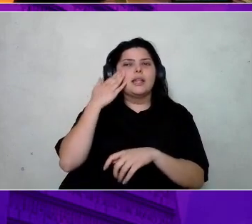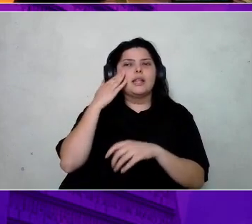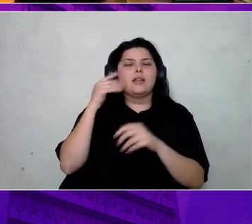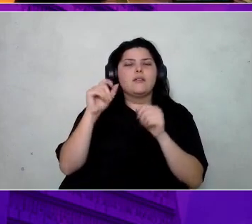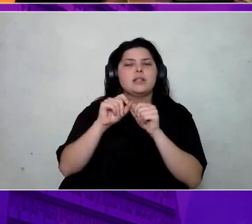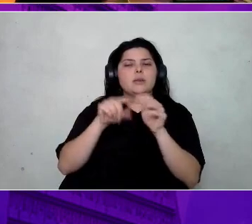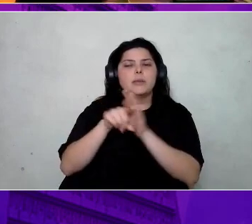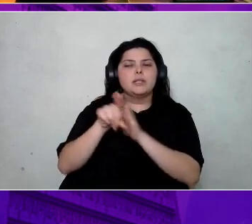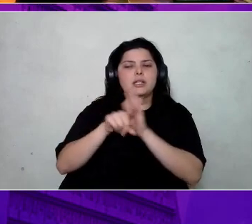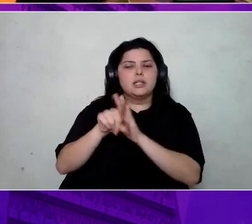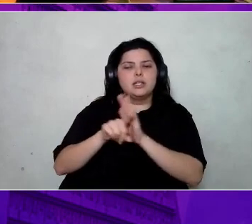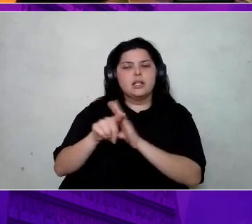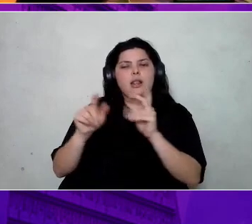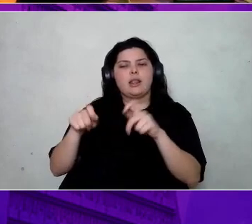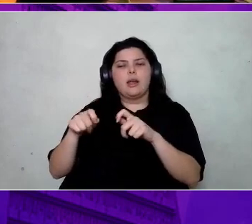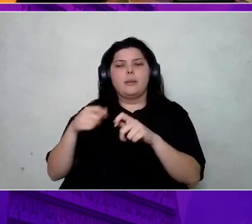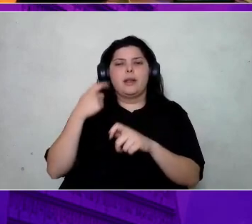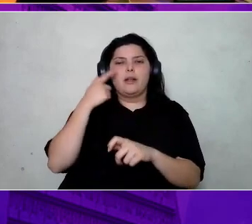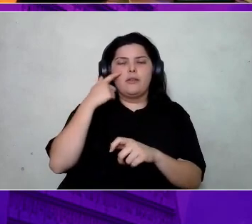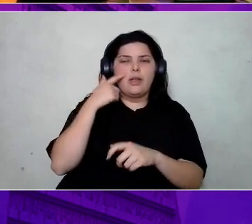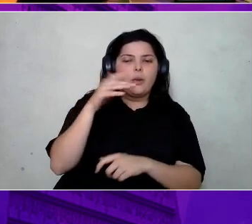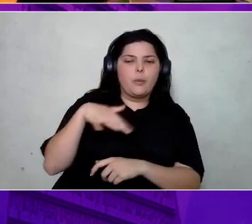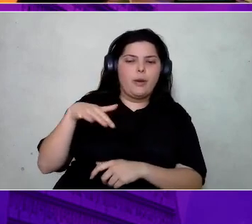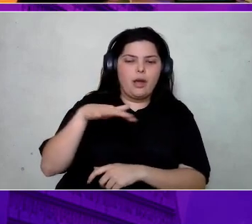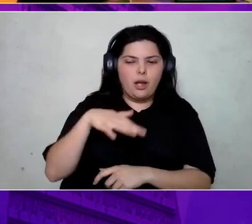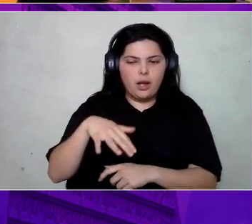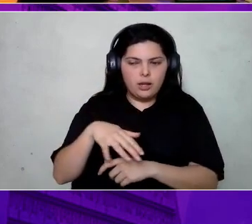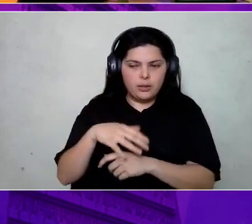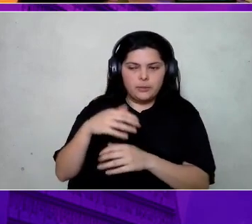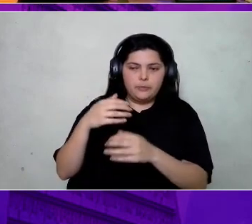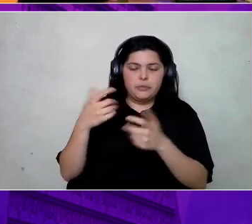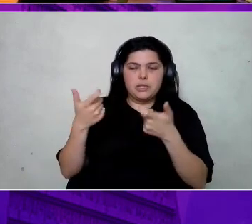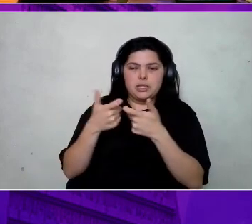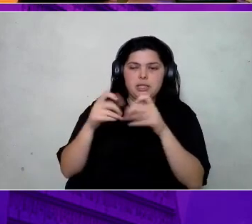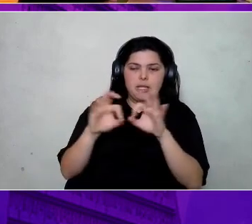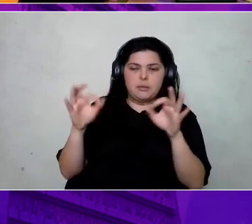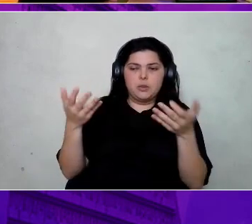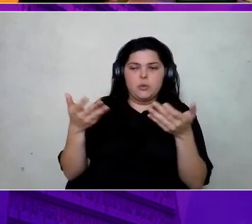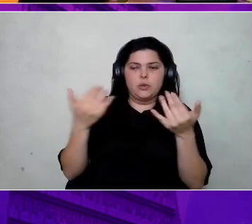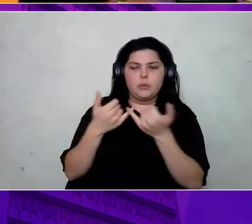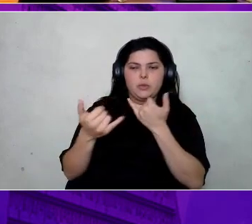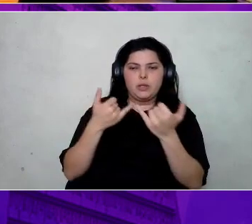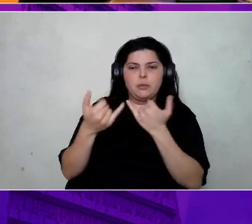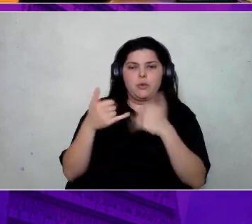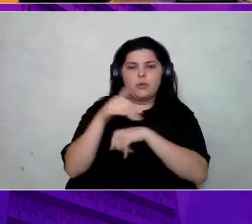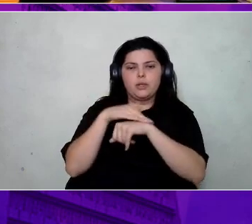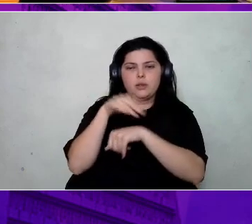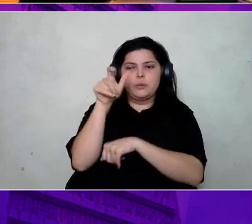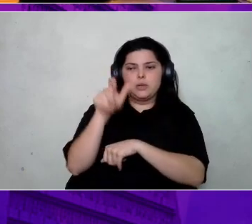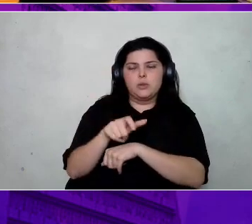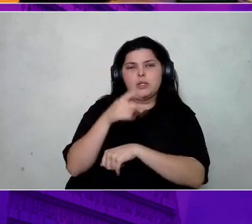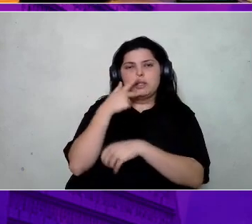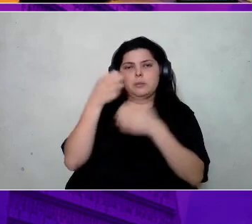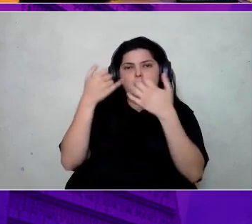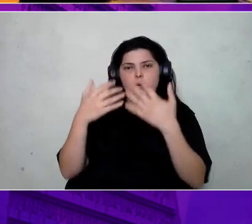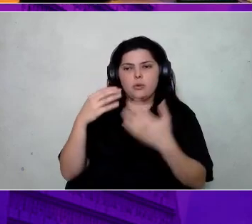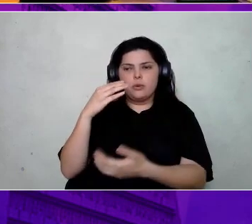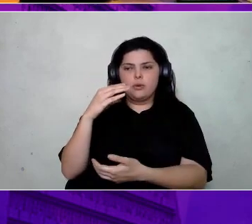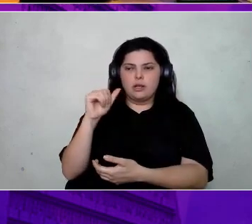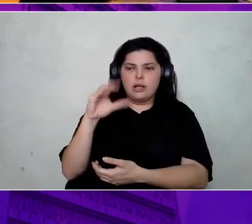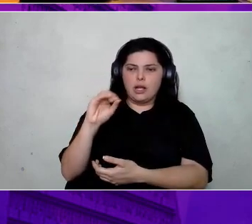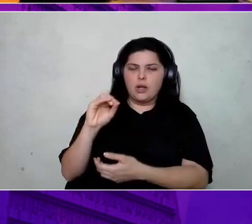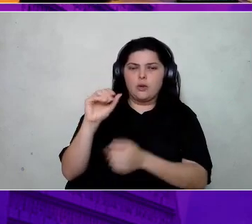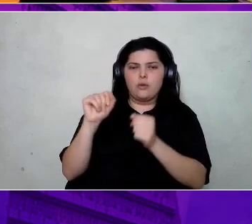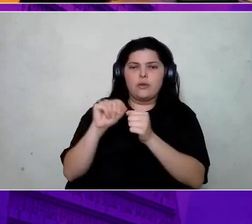pode rodar com uma área, se for uma área pequena, né? Hoje, por exemplo, eu estava conversando com uma pessoa, ele falou, Caco, pô, vou fazer um trabalho, né,